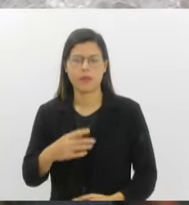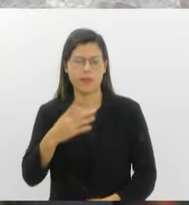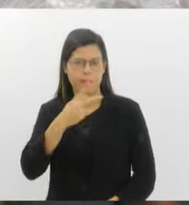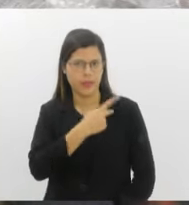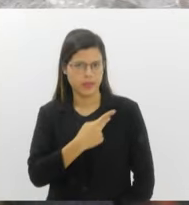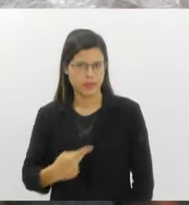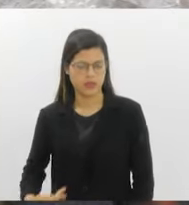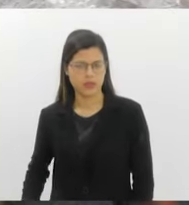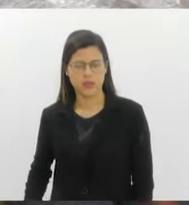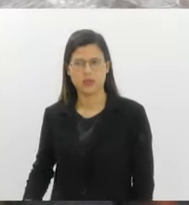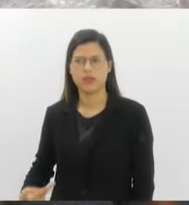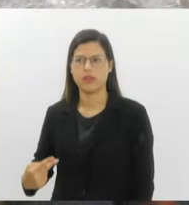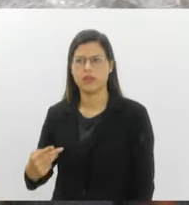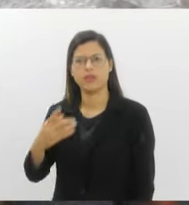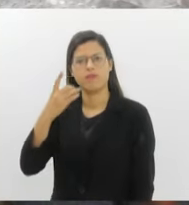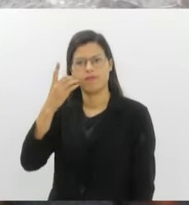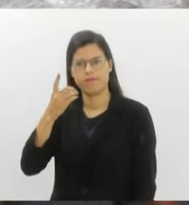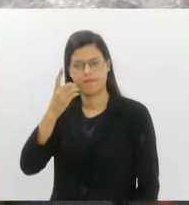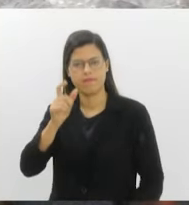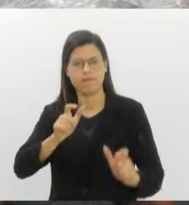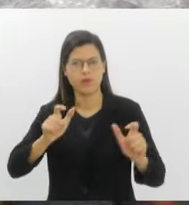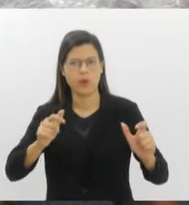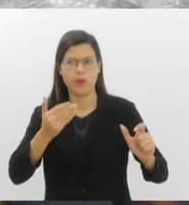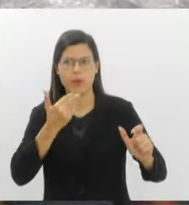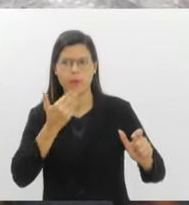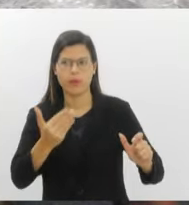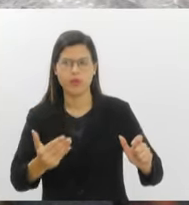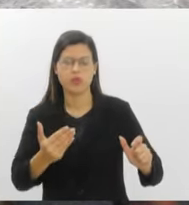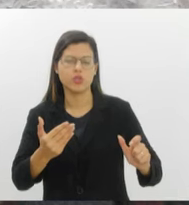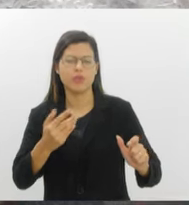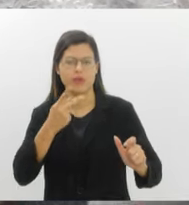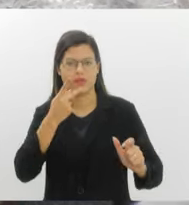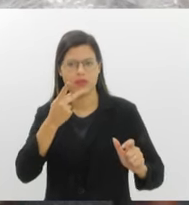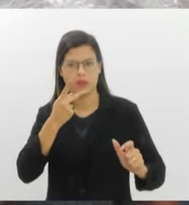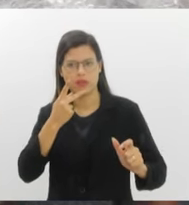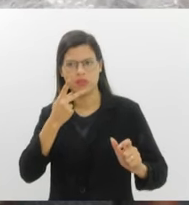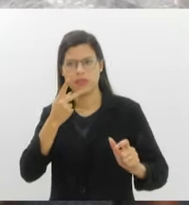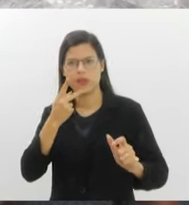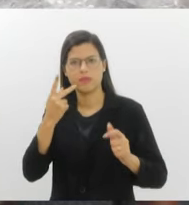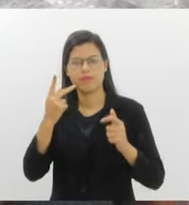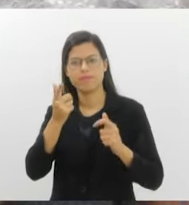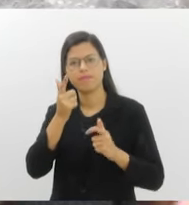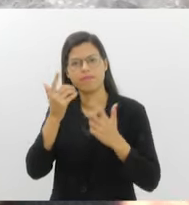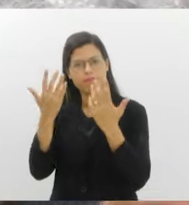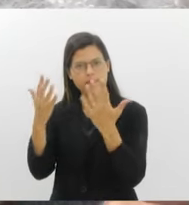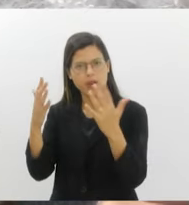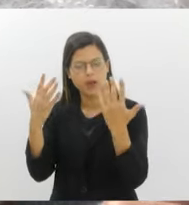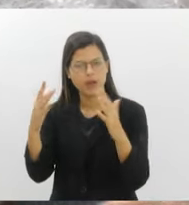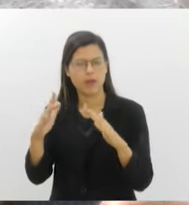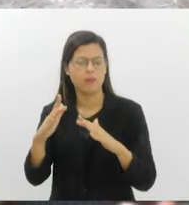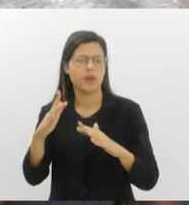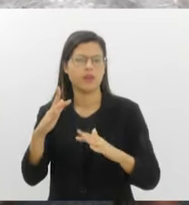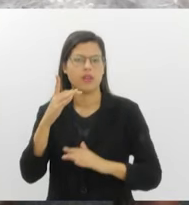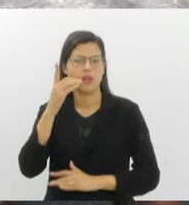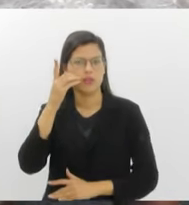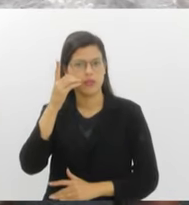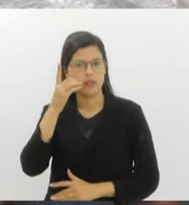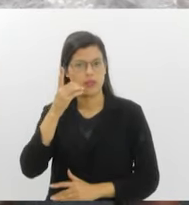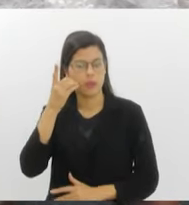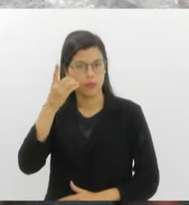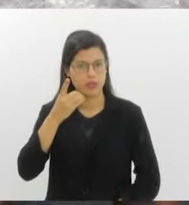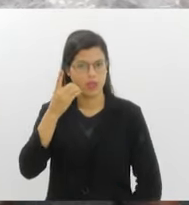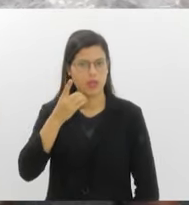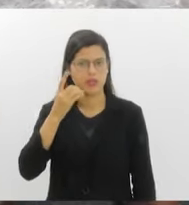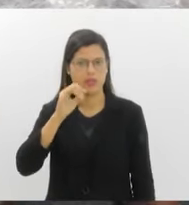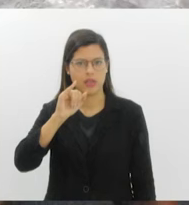colegas, eu pedi pela ordem para poder parabenizar a deputada Índia, né, e